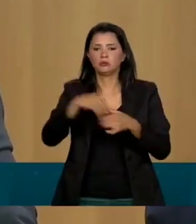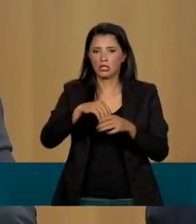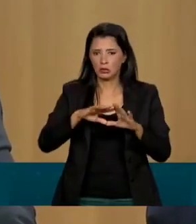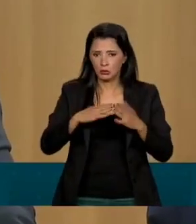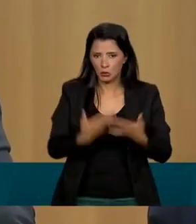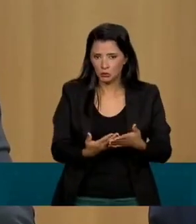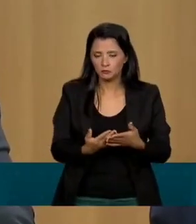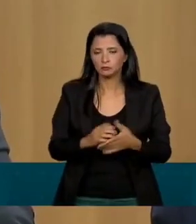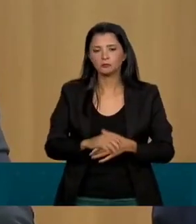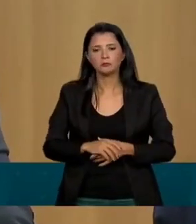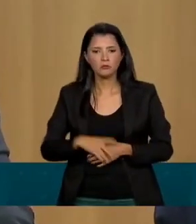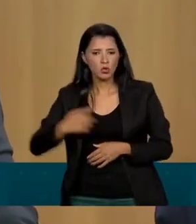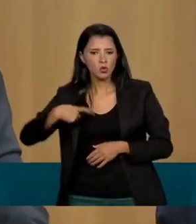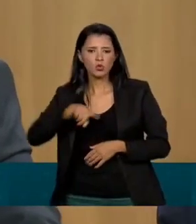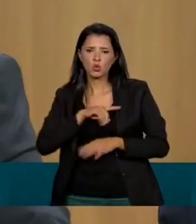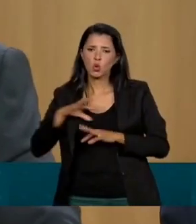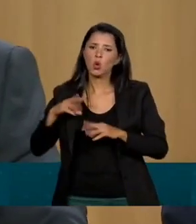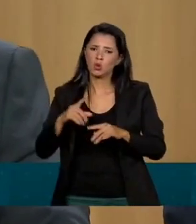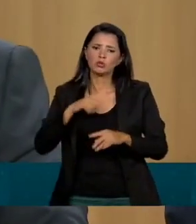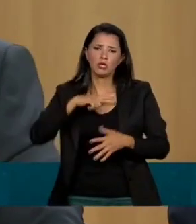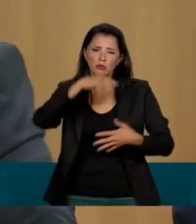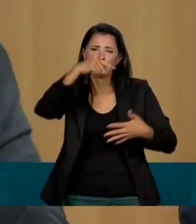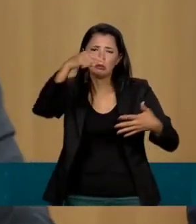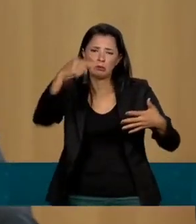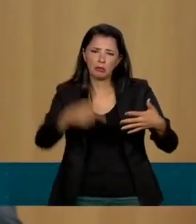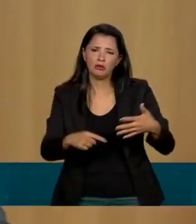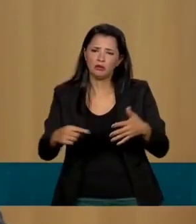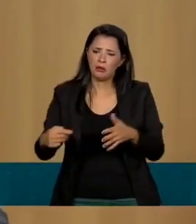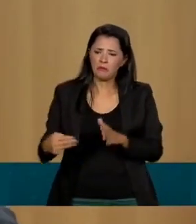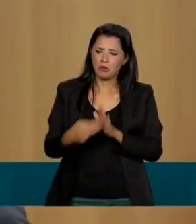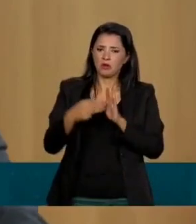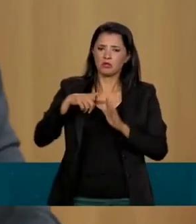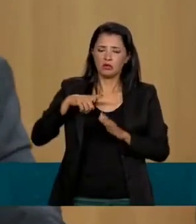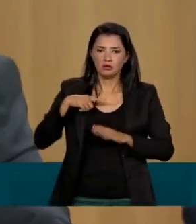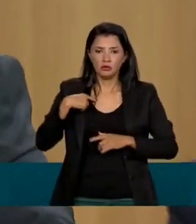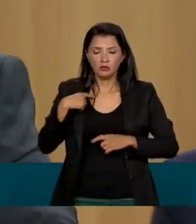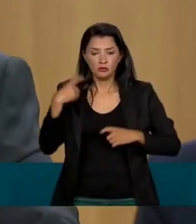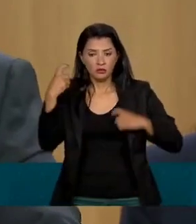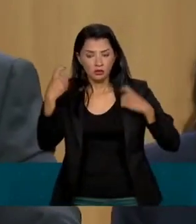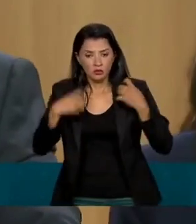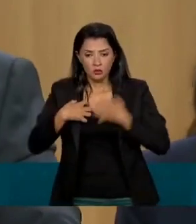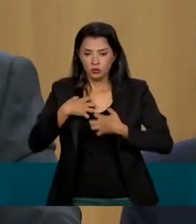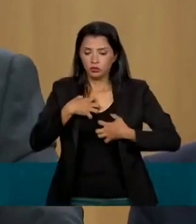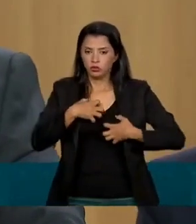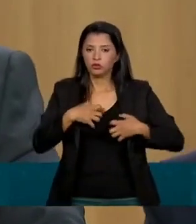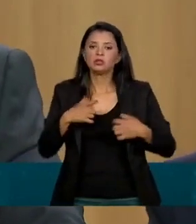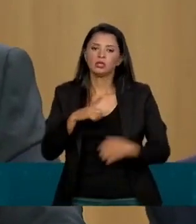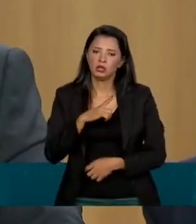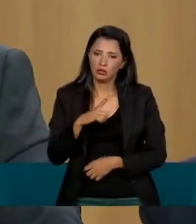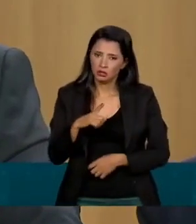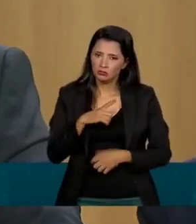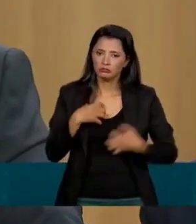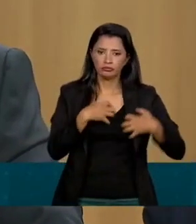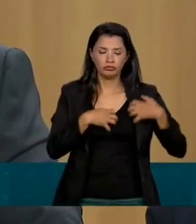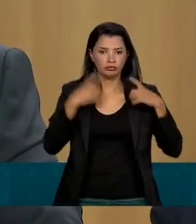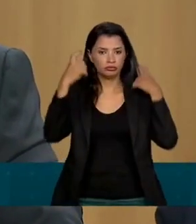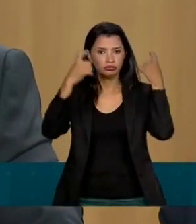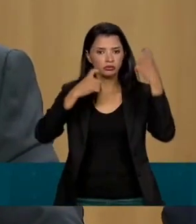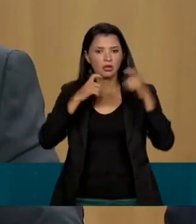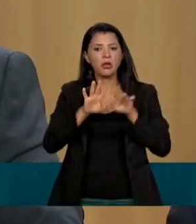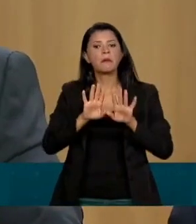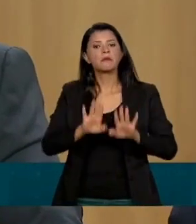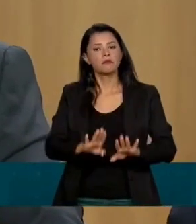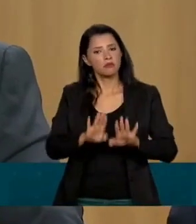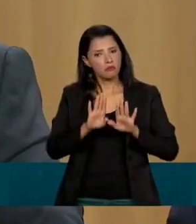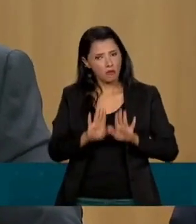nós, claro, temos todos os motivos para estarmos aflitos, inquietos, mas que as